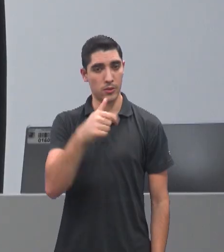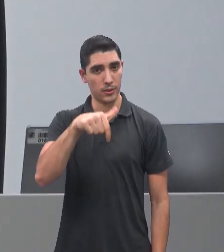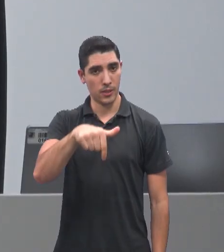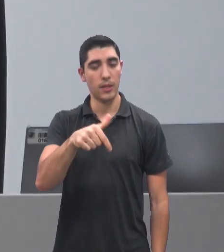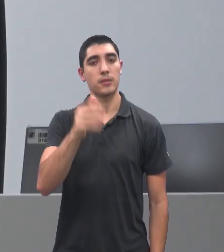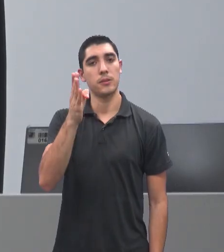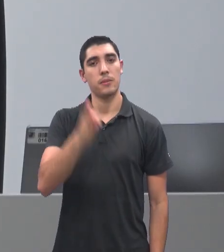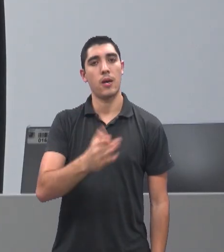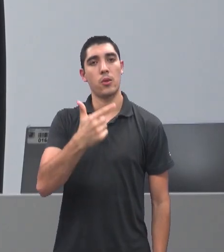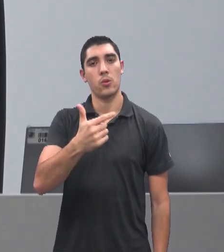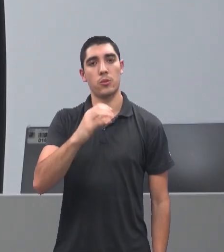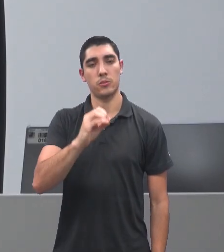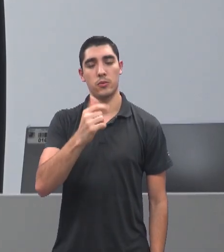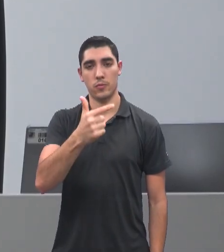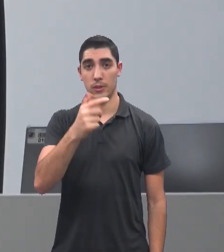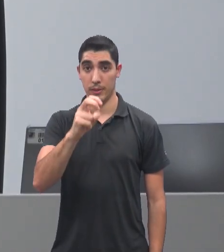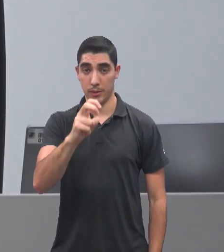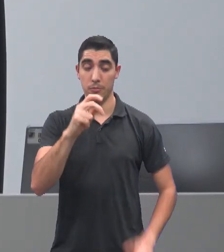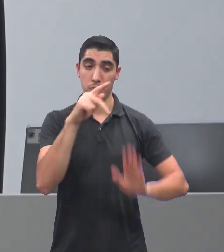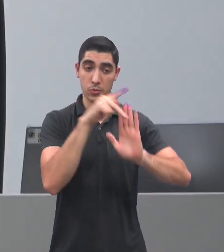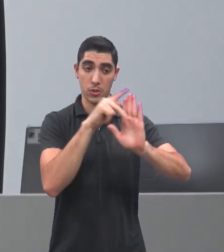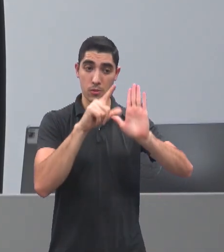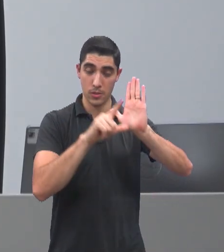3227/2025, projeto de lei número